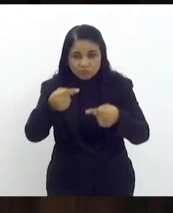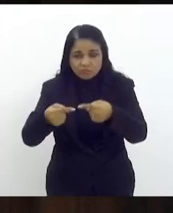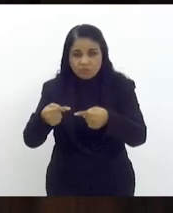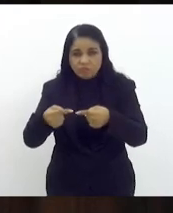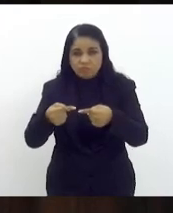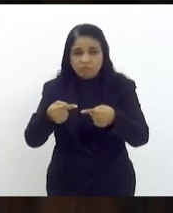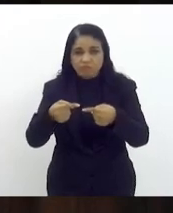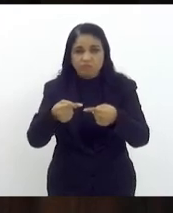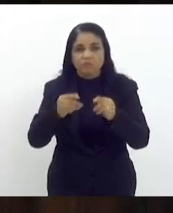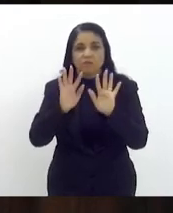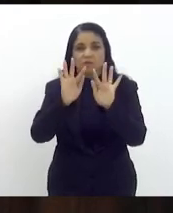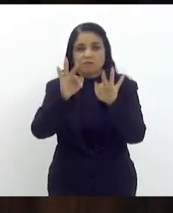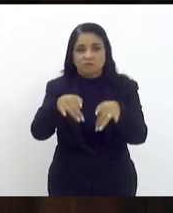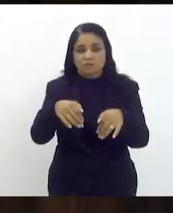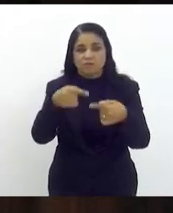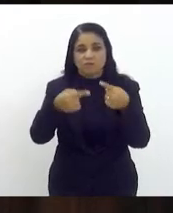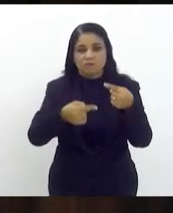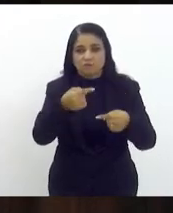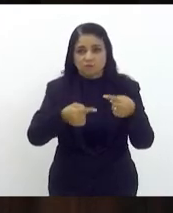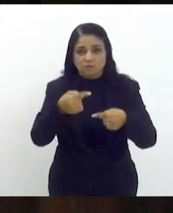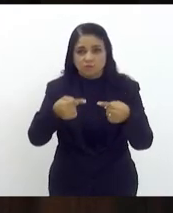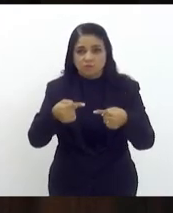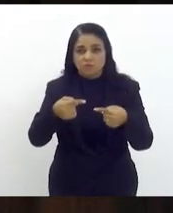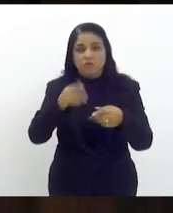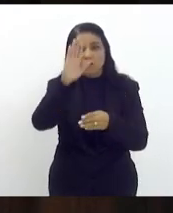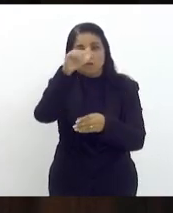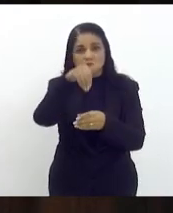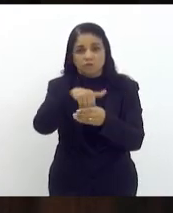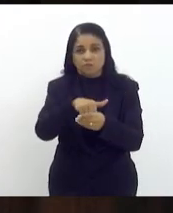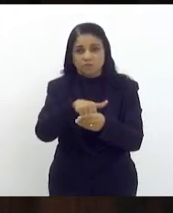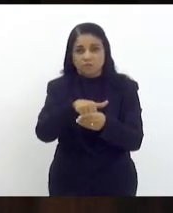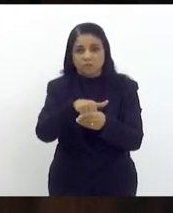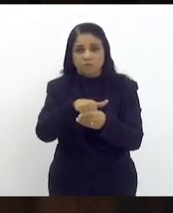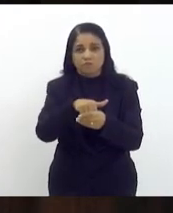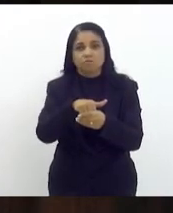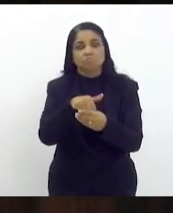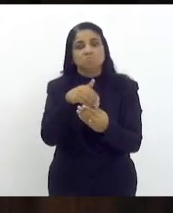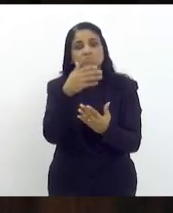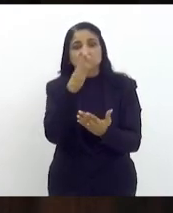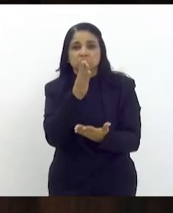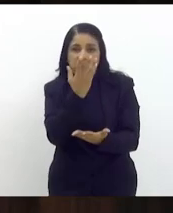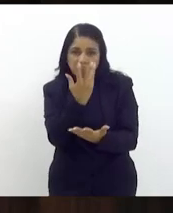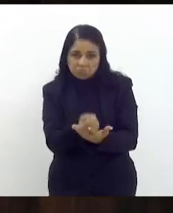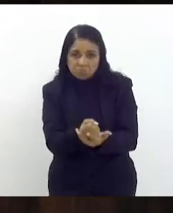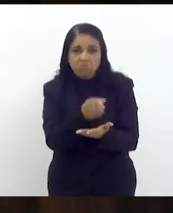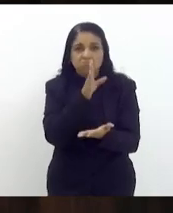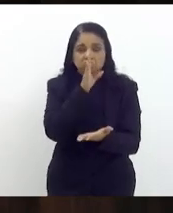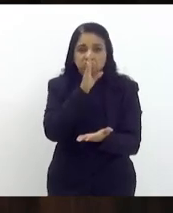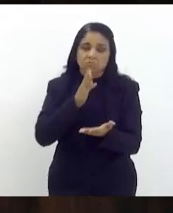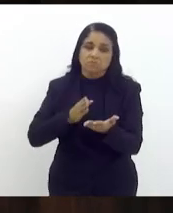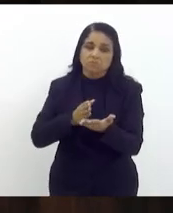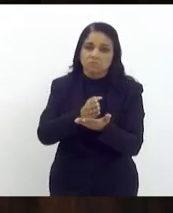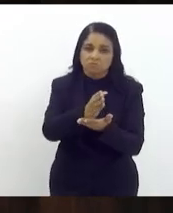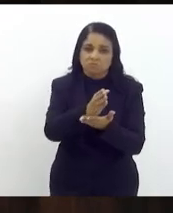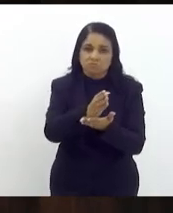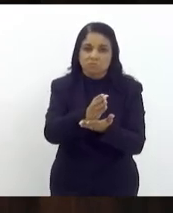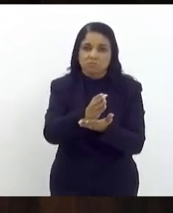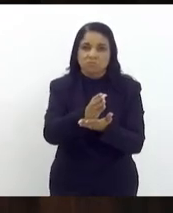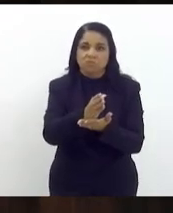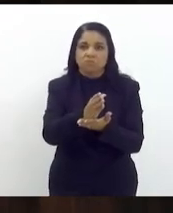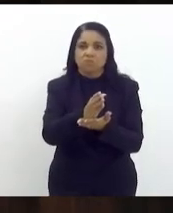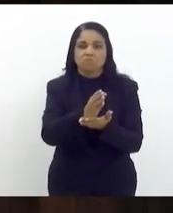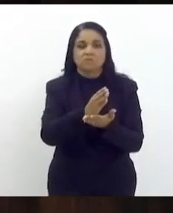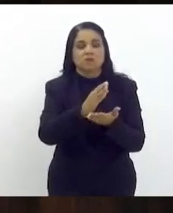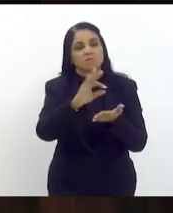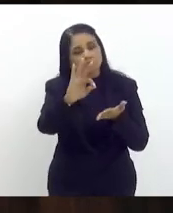discutir. encerrado a discussão. Em votação. Em votação. Em Senhor Descaprovo. Permanece como estão. Aprovado.